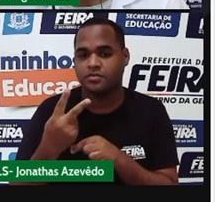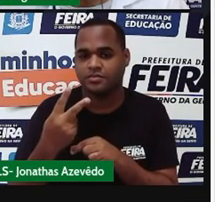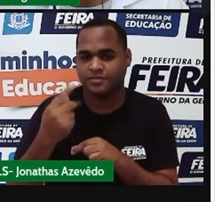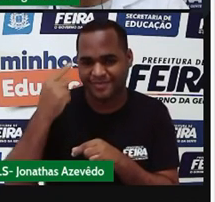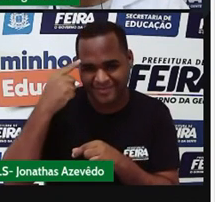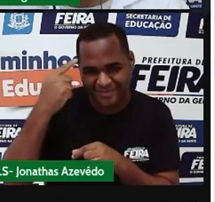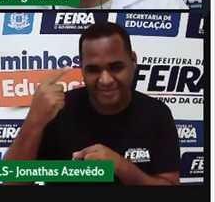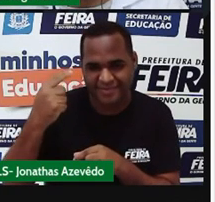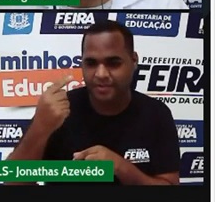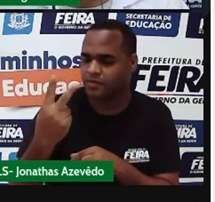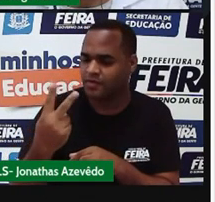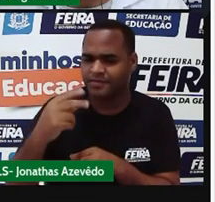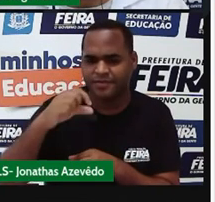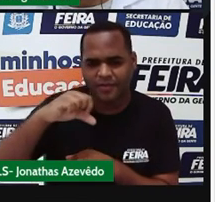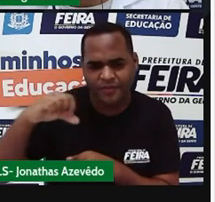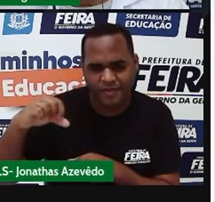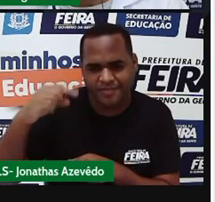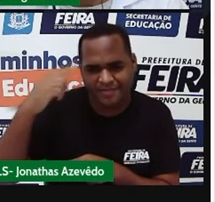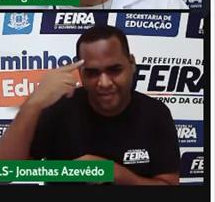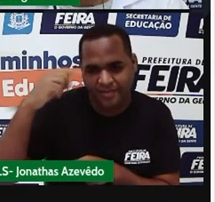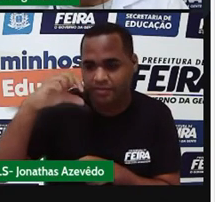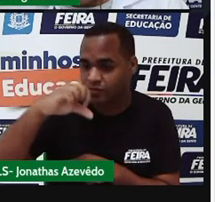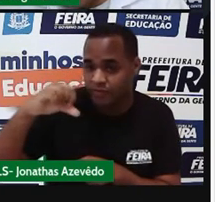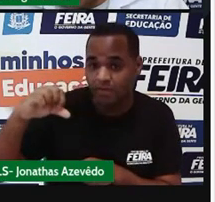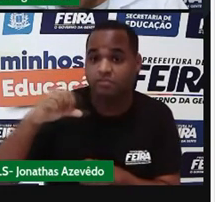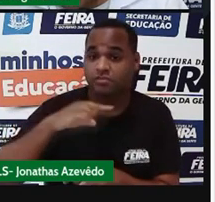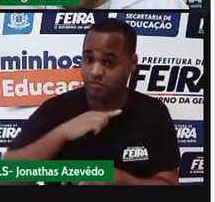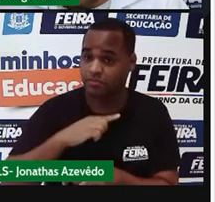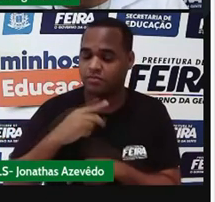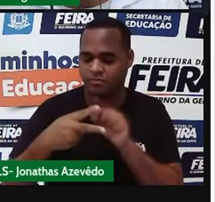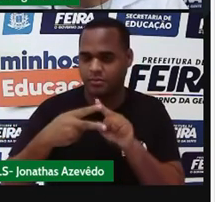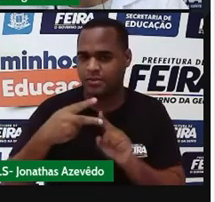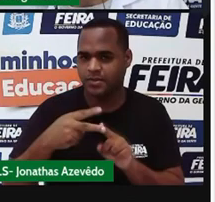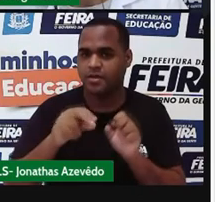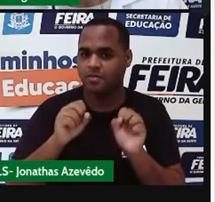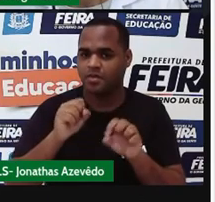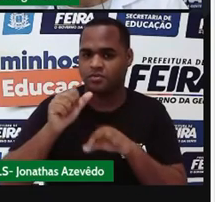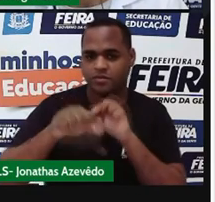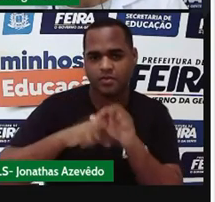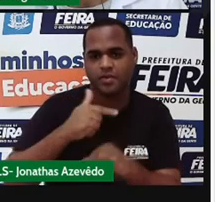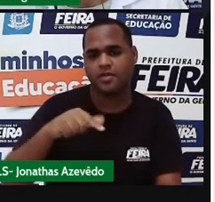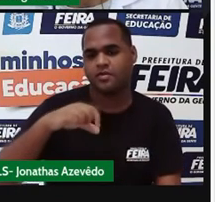dois algarismos novos e vai virar 99